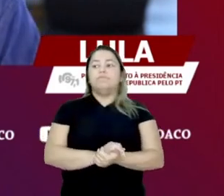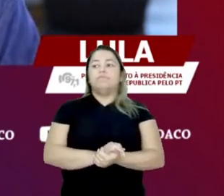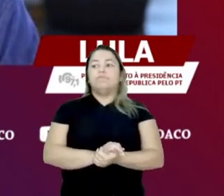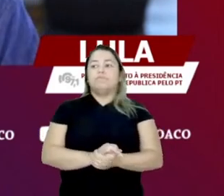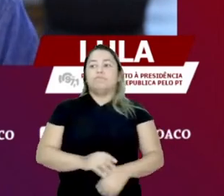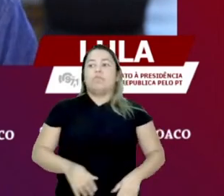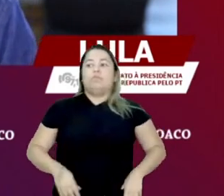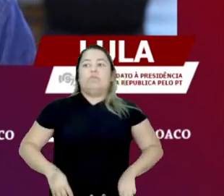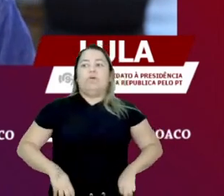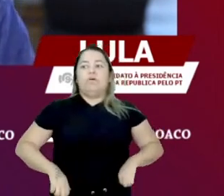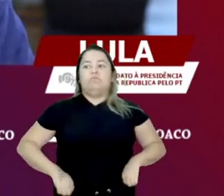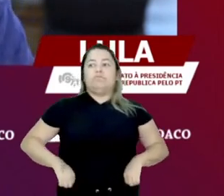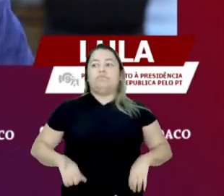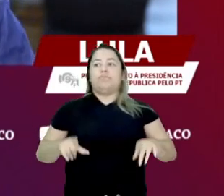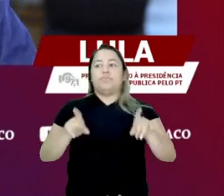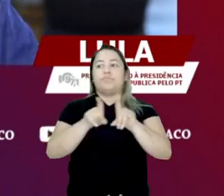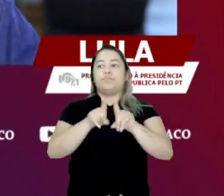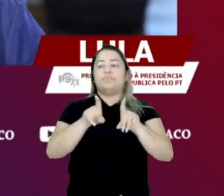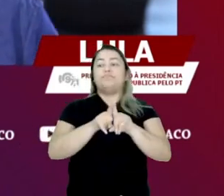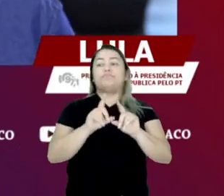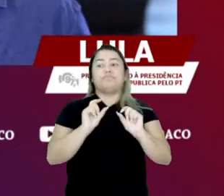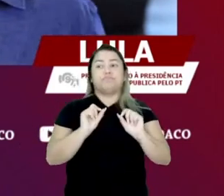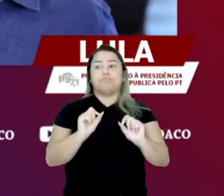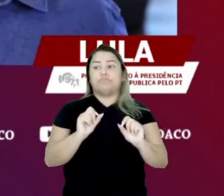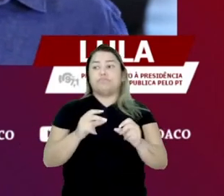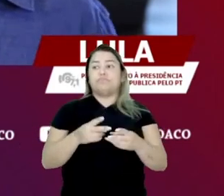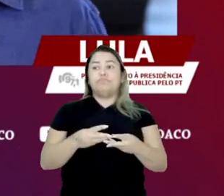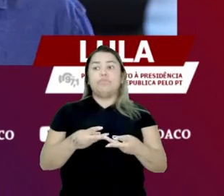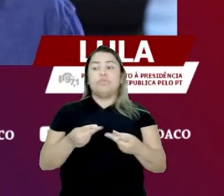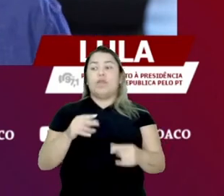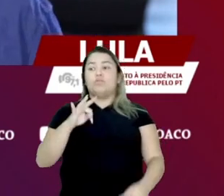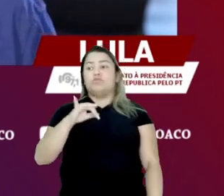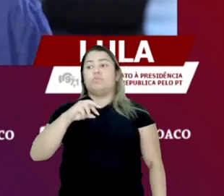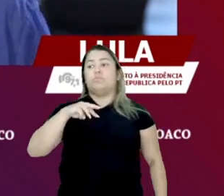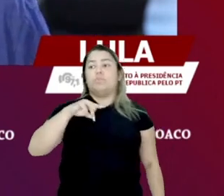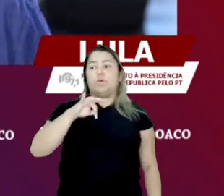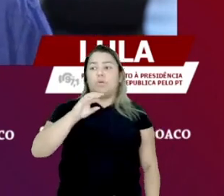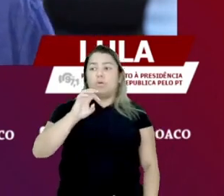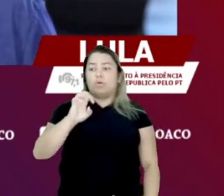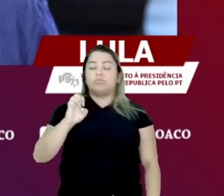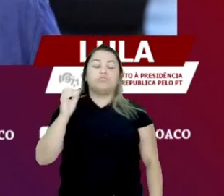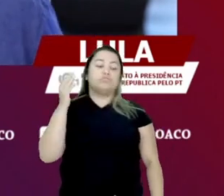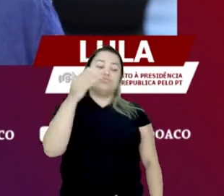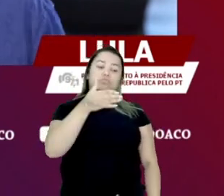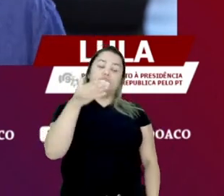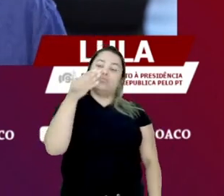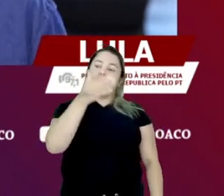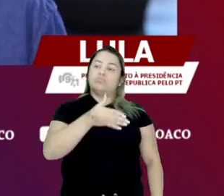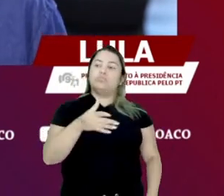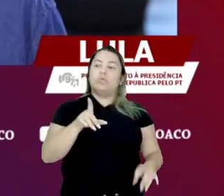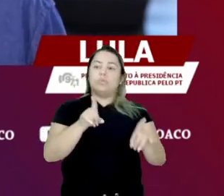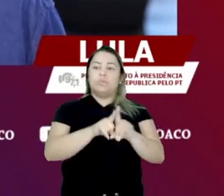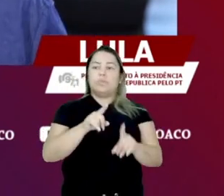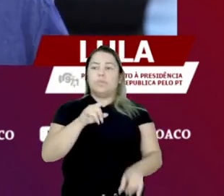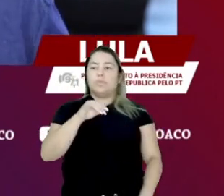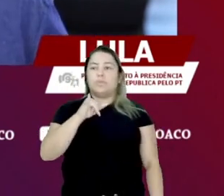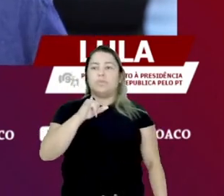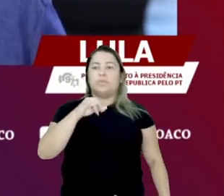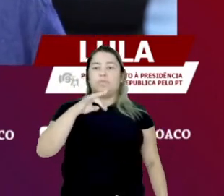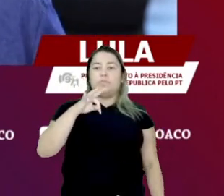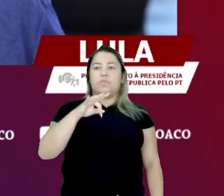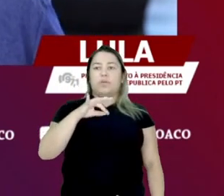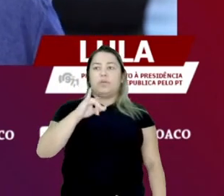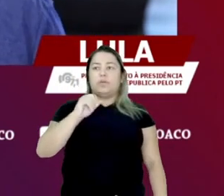João Morevalli, fazer campanha, fazer assembleia com o sindicato, ou seja, e eu estou até com saudade, e eu espero que